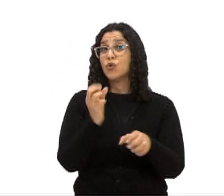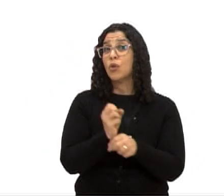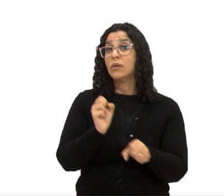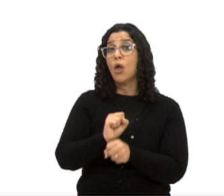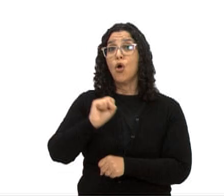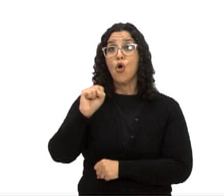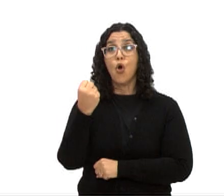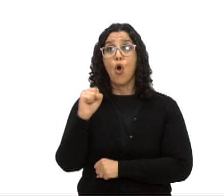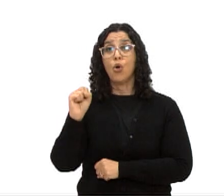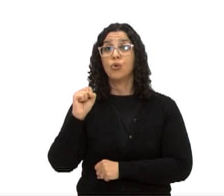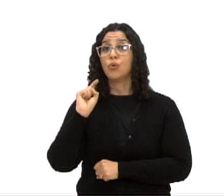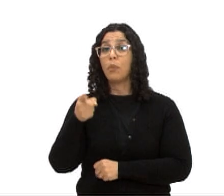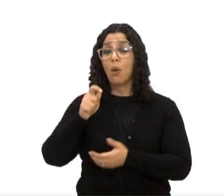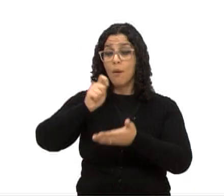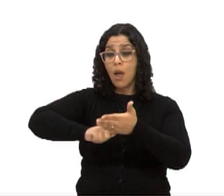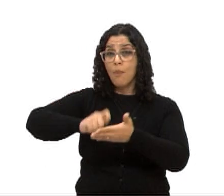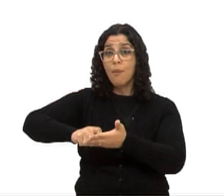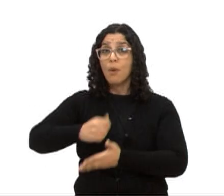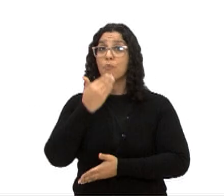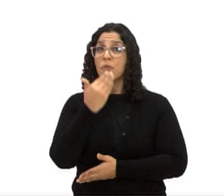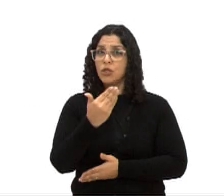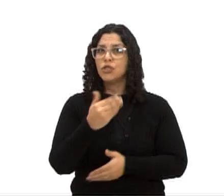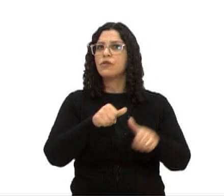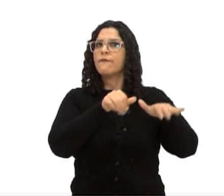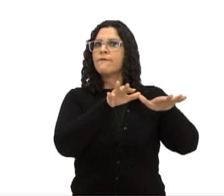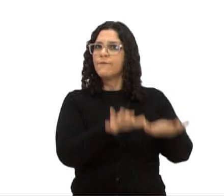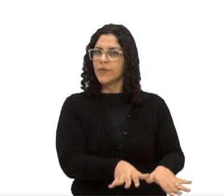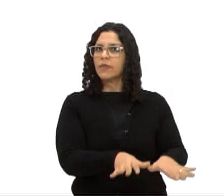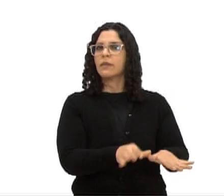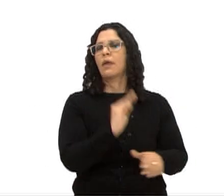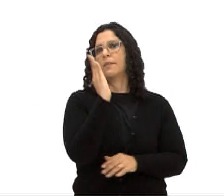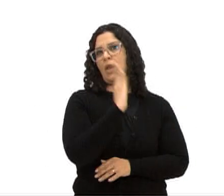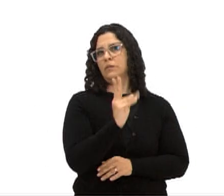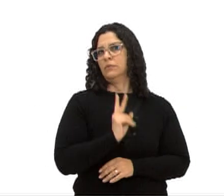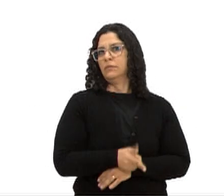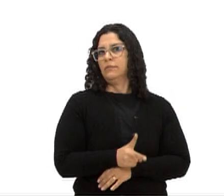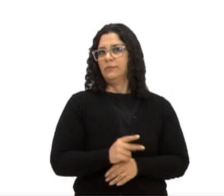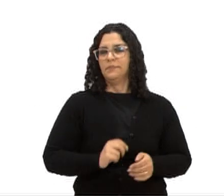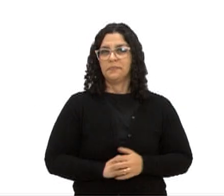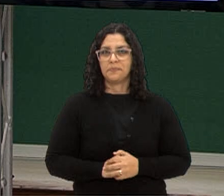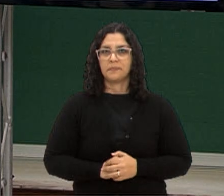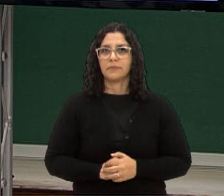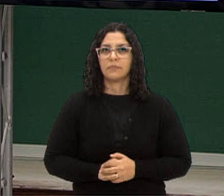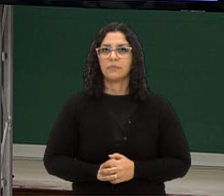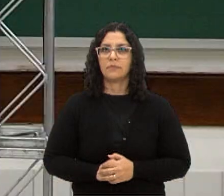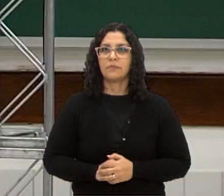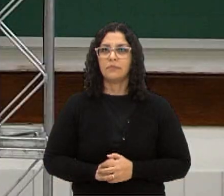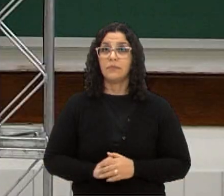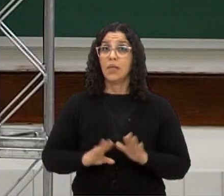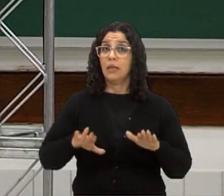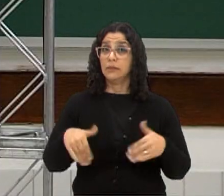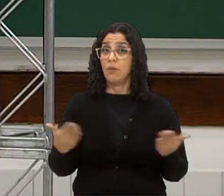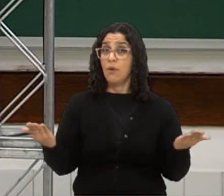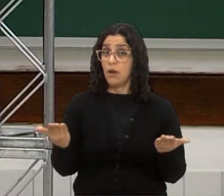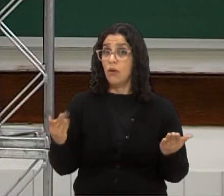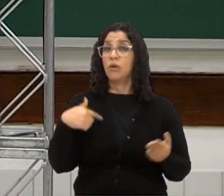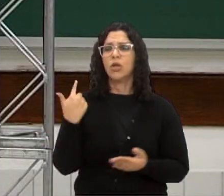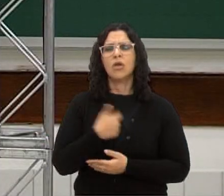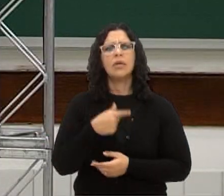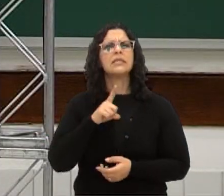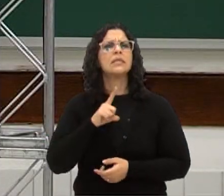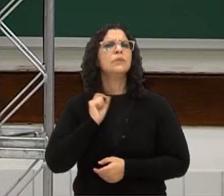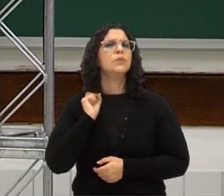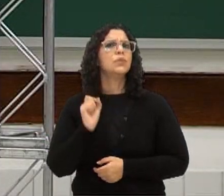8.000 assinaturas, pedindo que ele permanecesse no Brasil. Então aqui, gente, o que